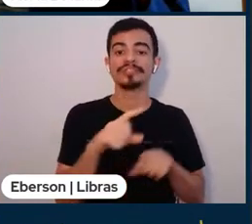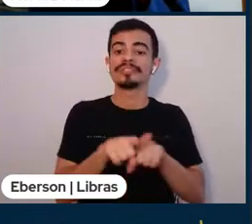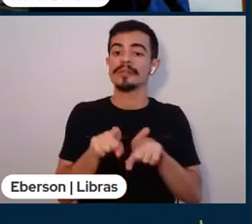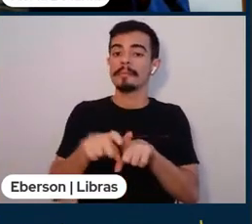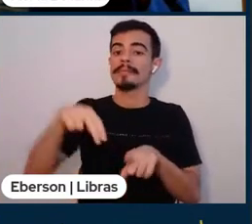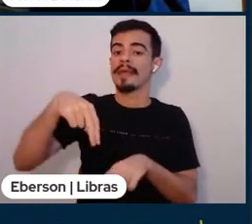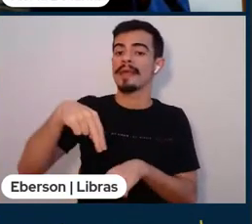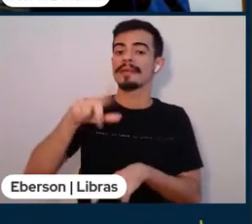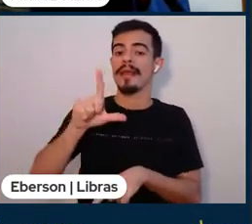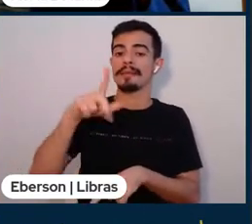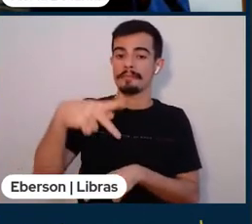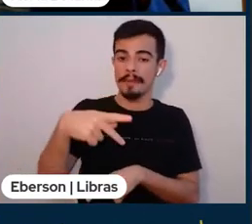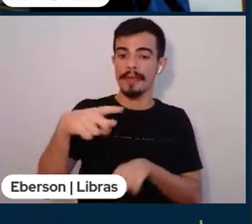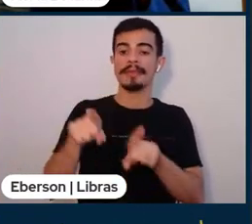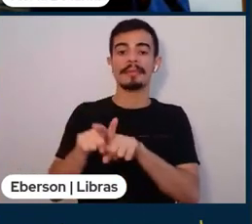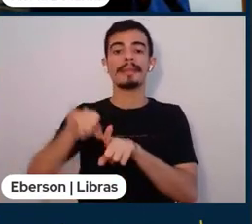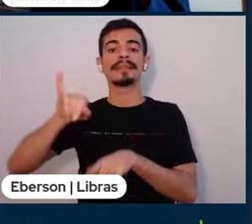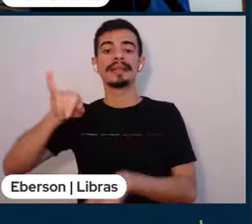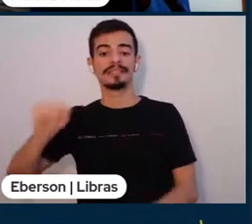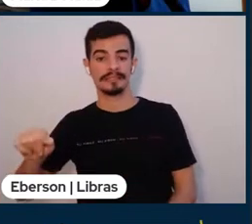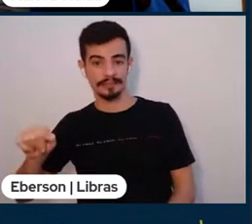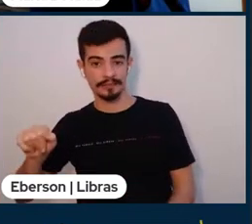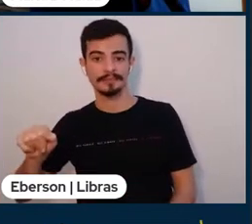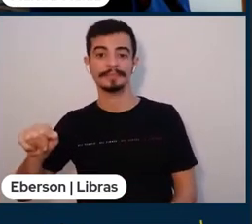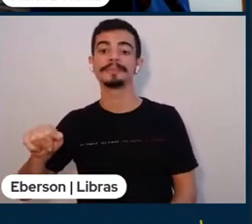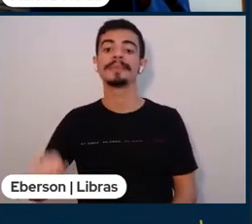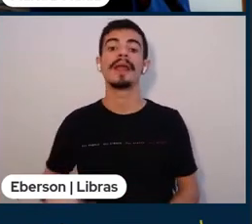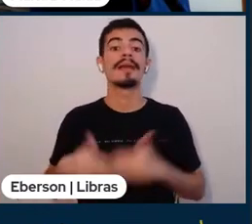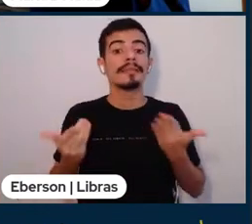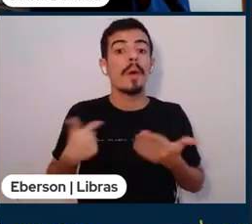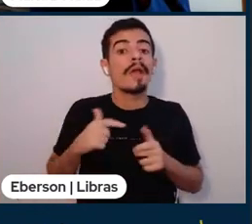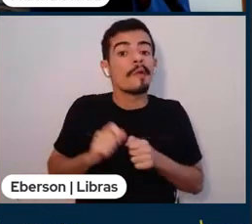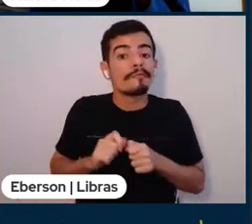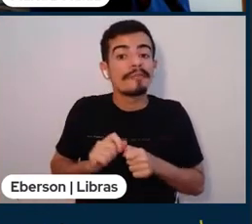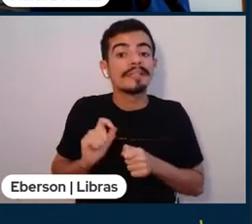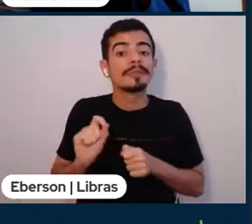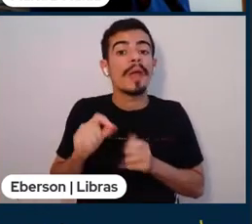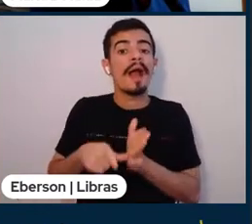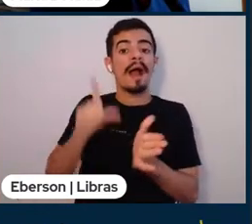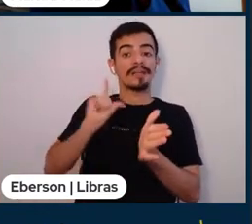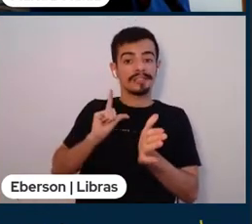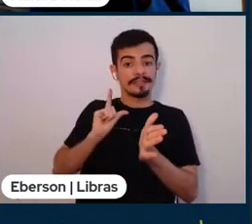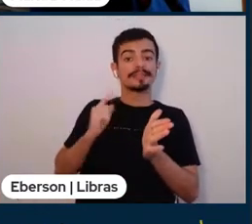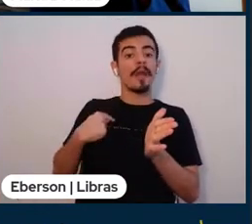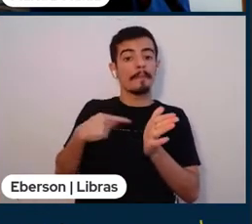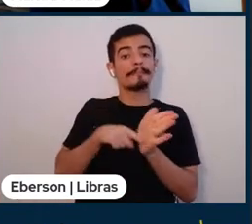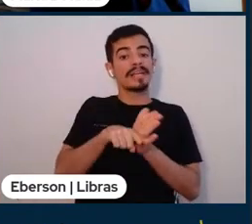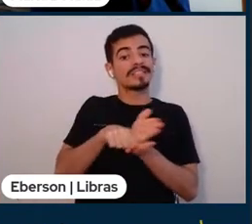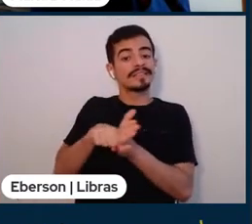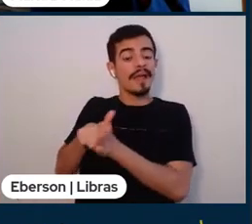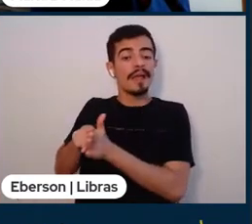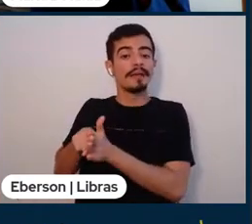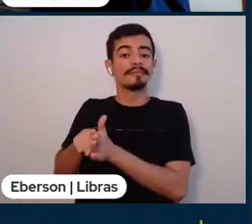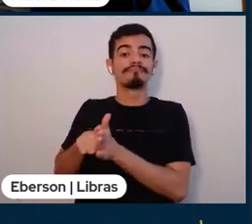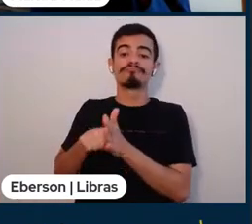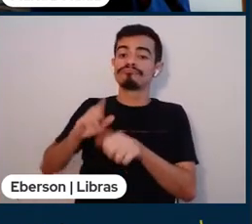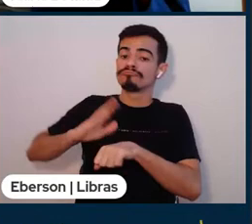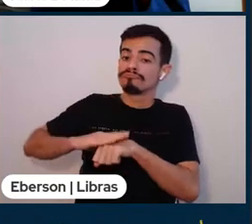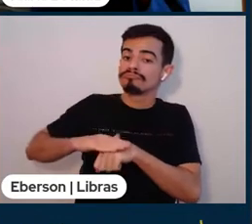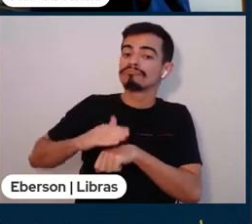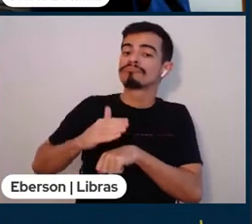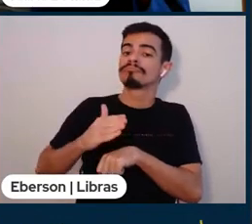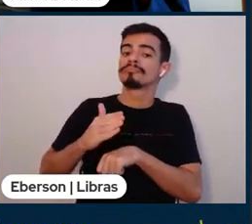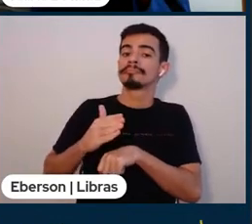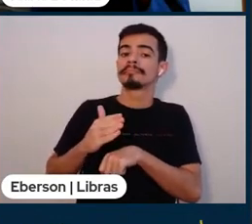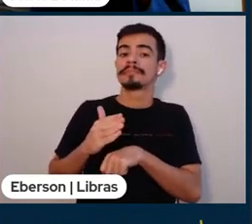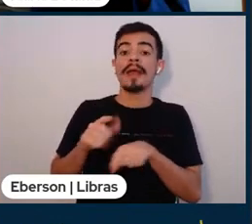tem ainda inteligência artificial. E aí o que eu fiz antes foi pesquisar, falar, fiz. Ah, teve uma coisa que eu fiz também que